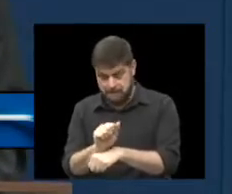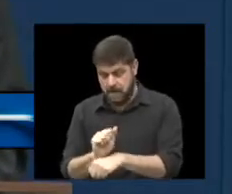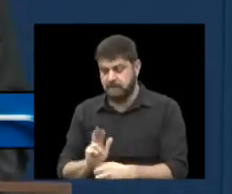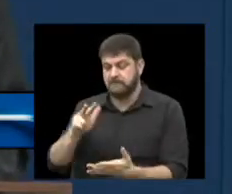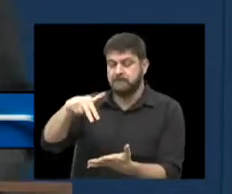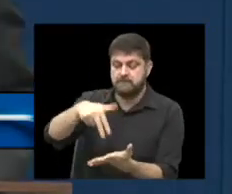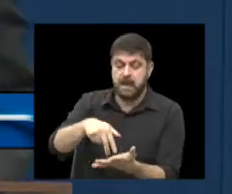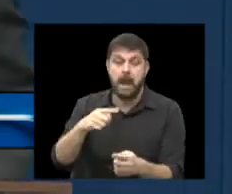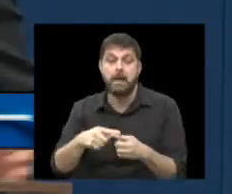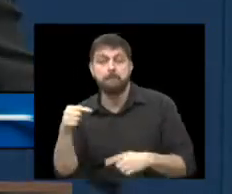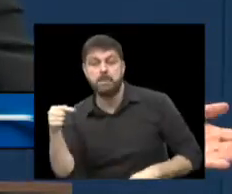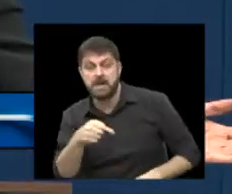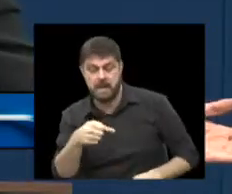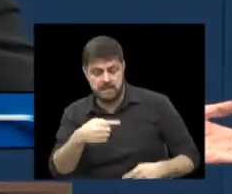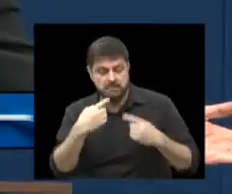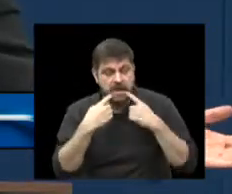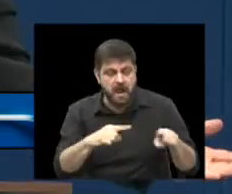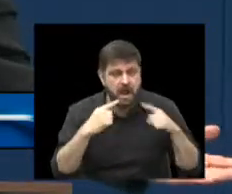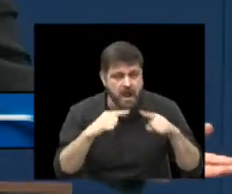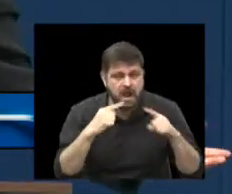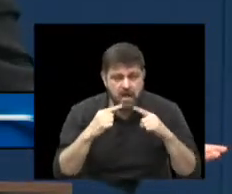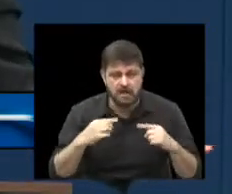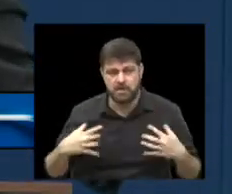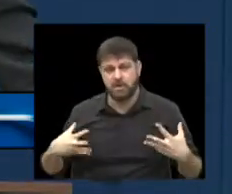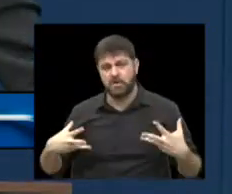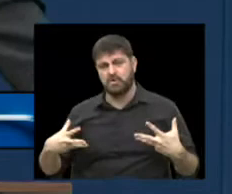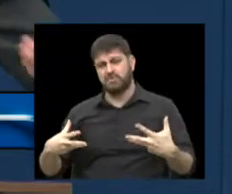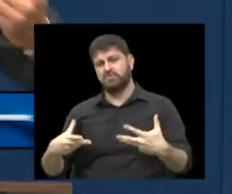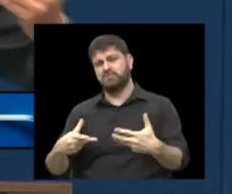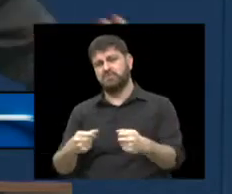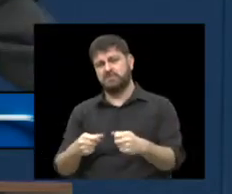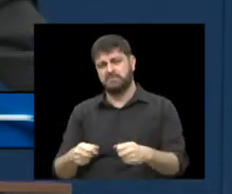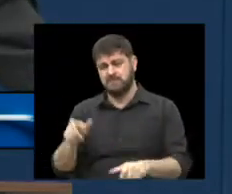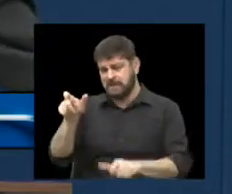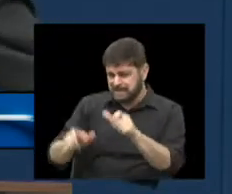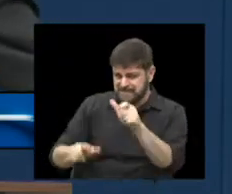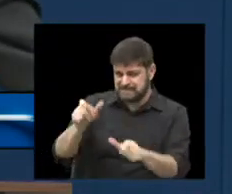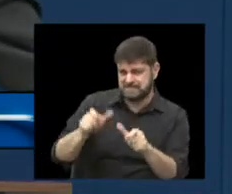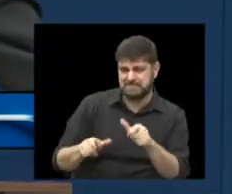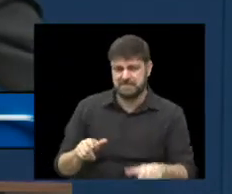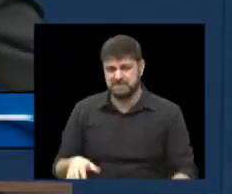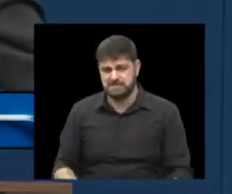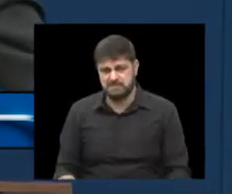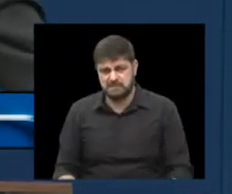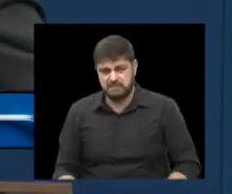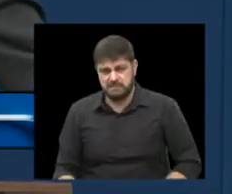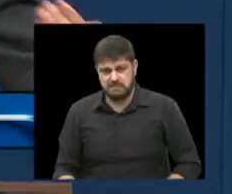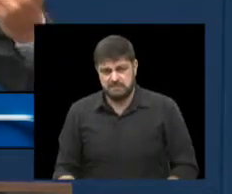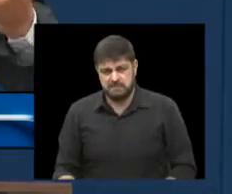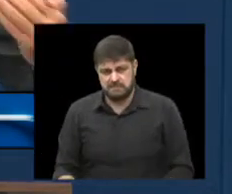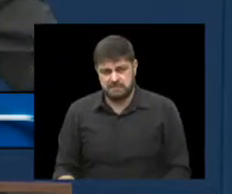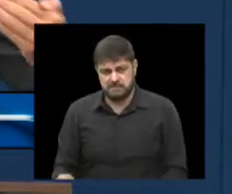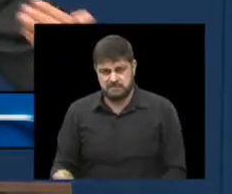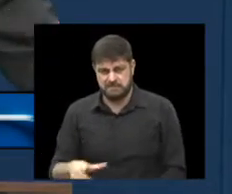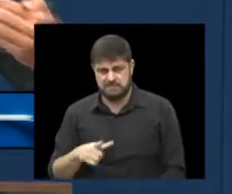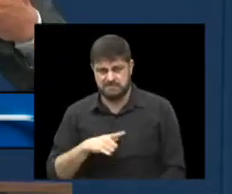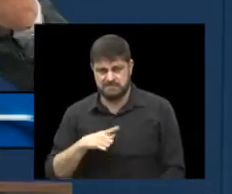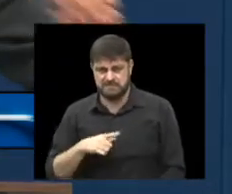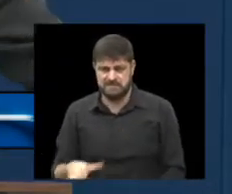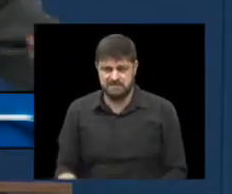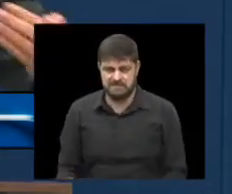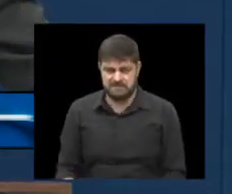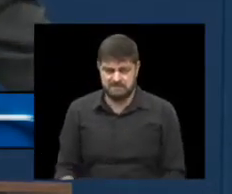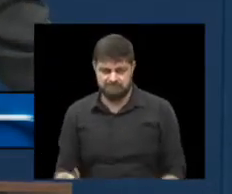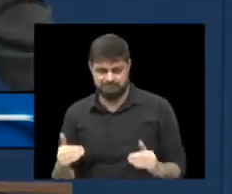reclamação, você estimula todo mundo que, por algum motivo, tem, até muitas vezes